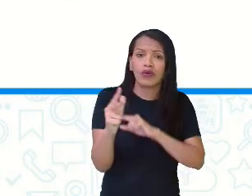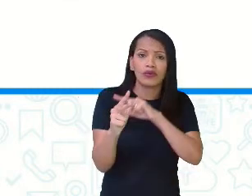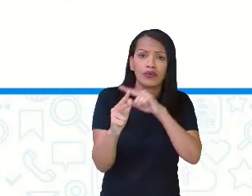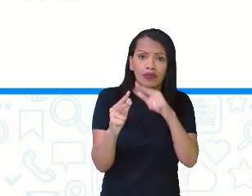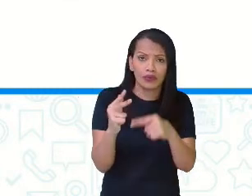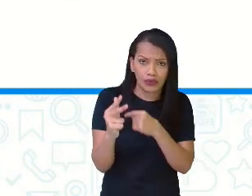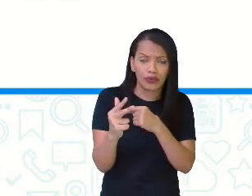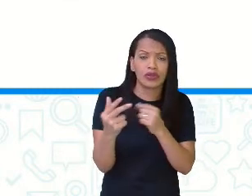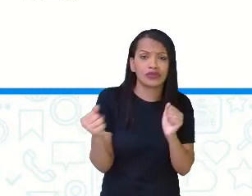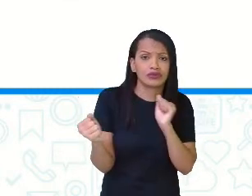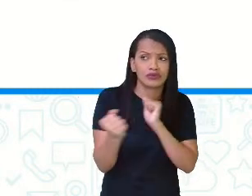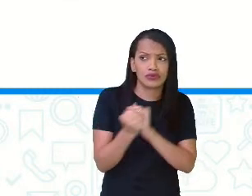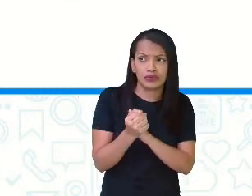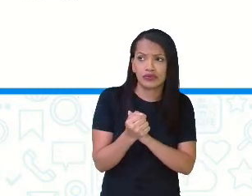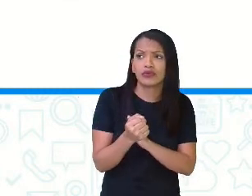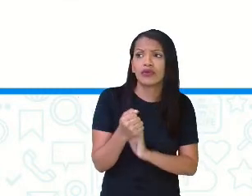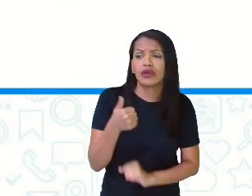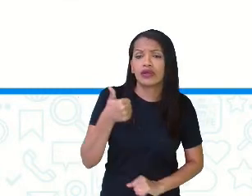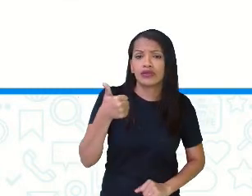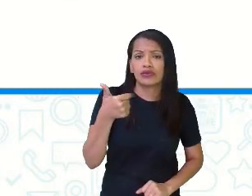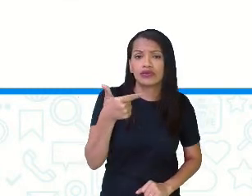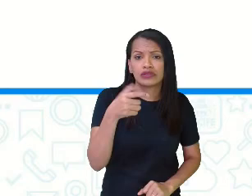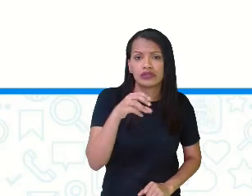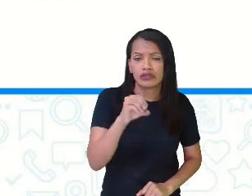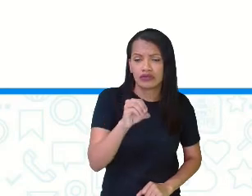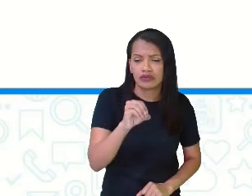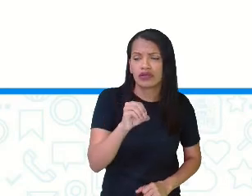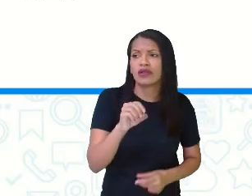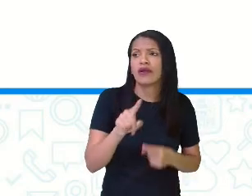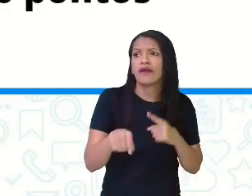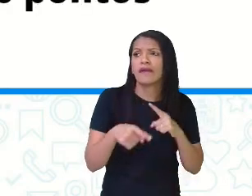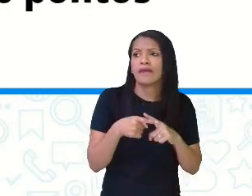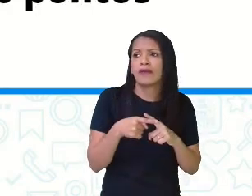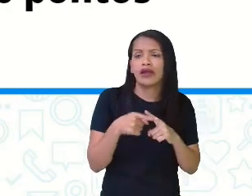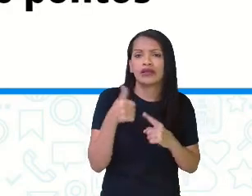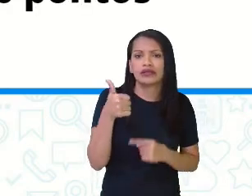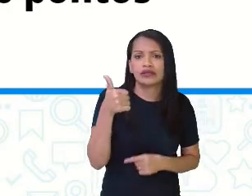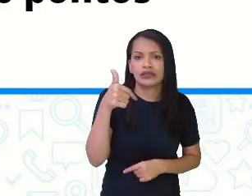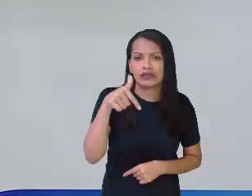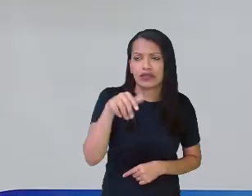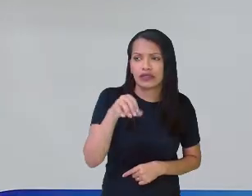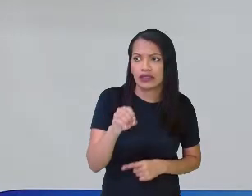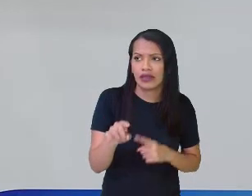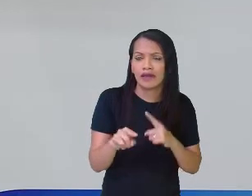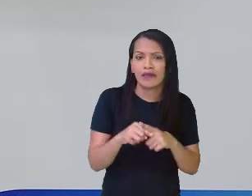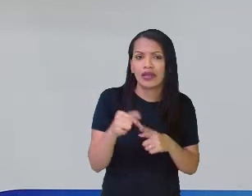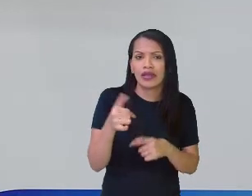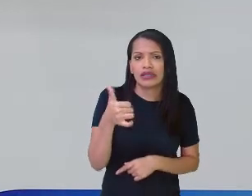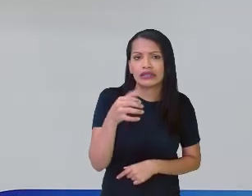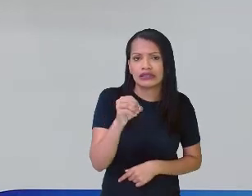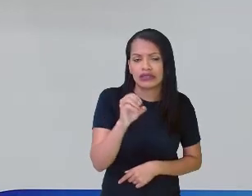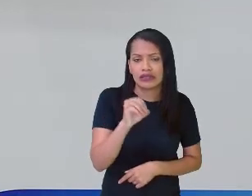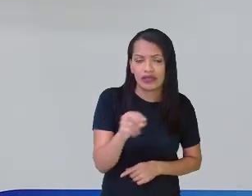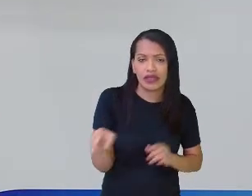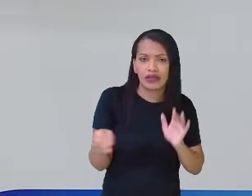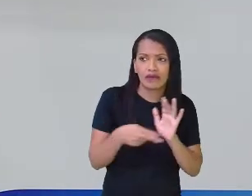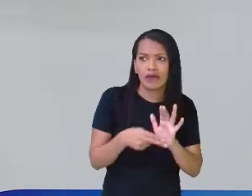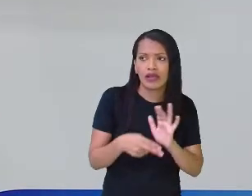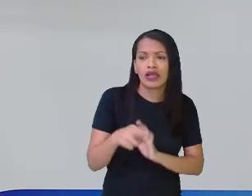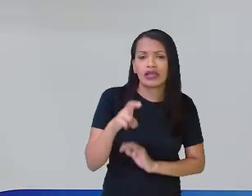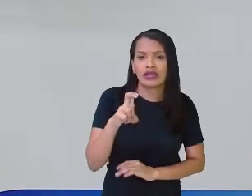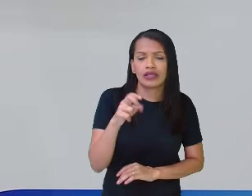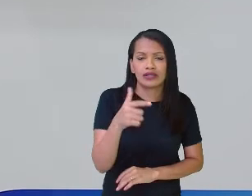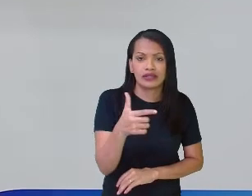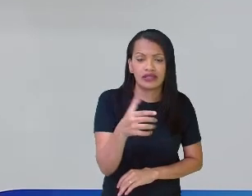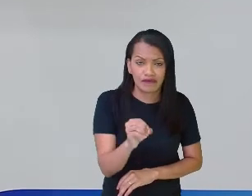eles marcaram juntos. Somente isso. Se eu te pedisse para construir uma